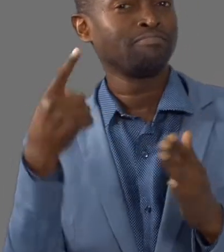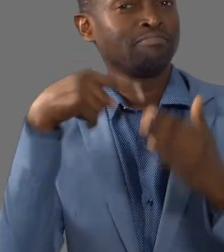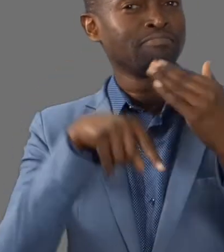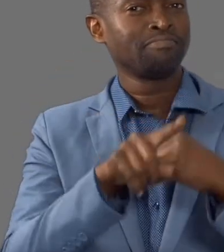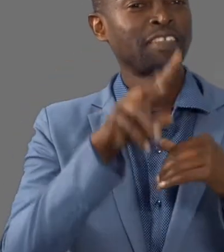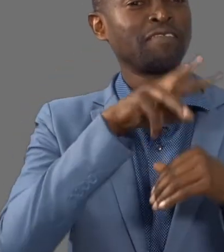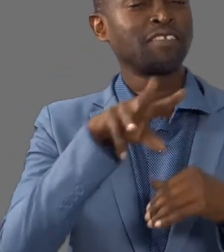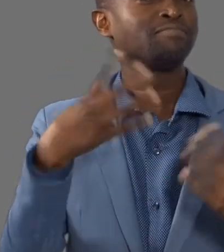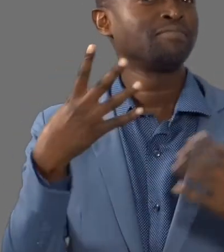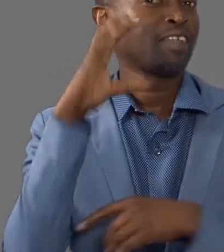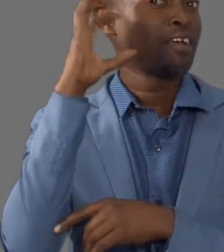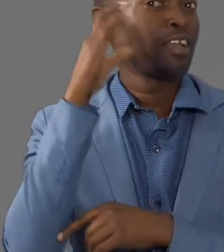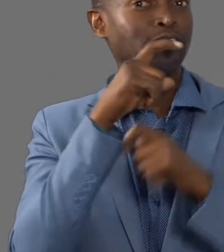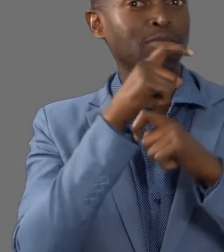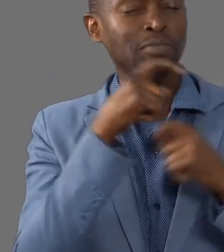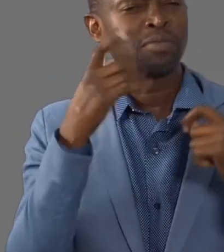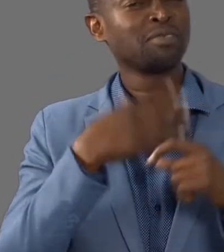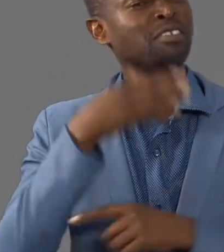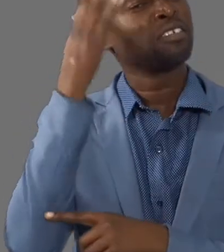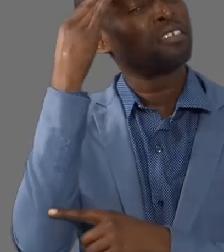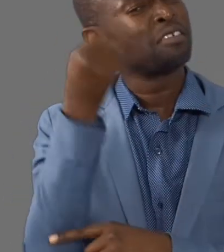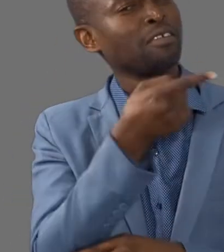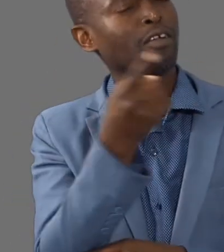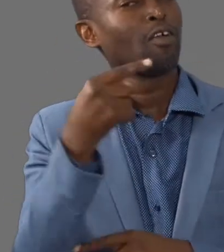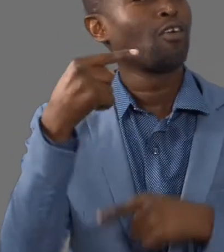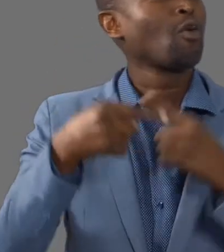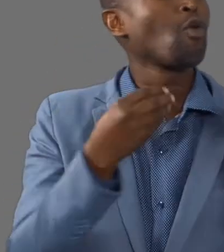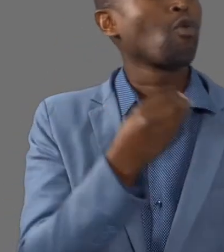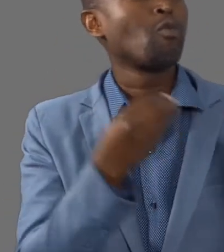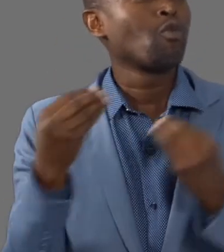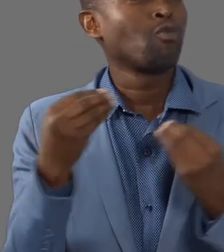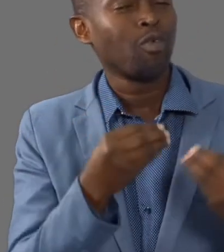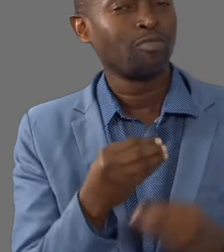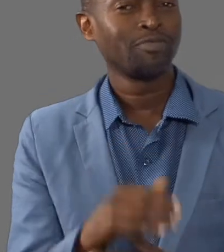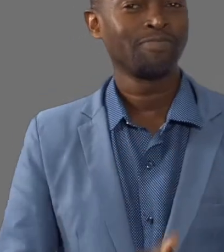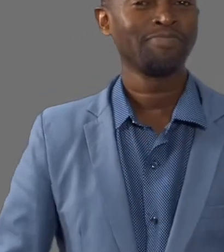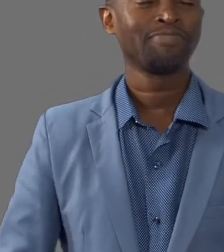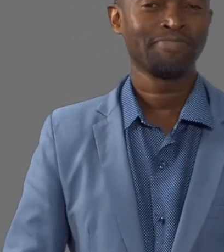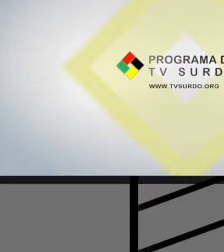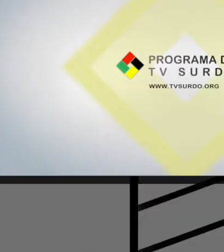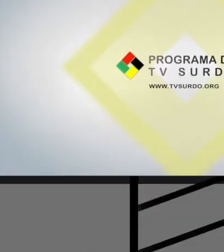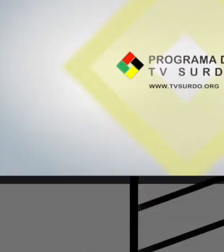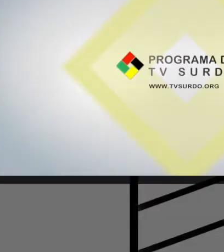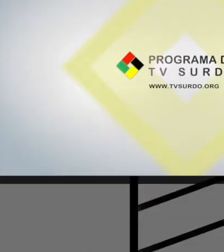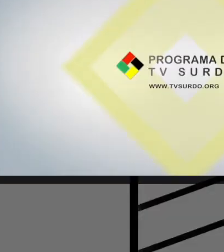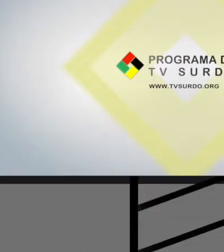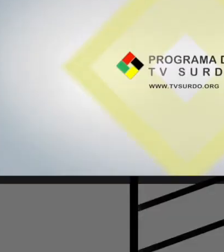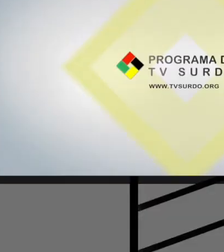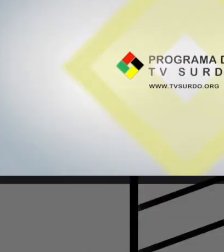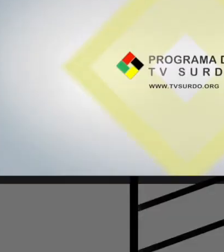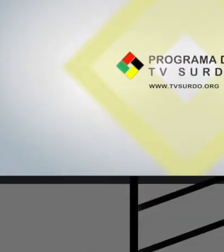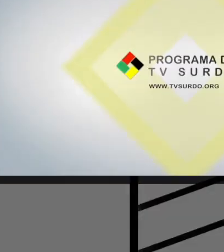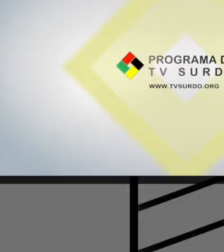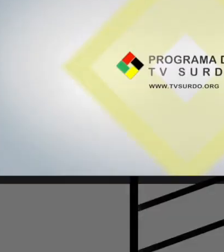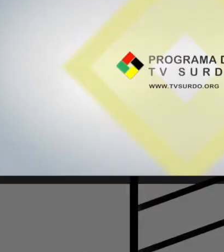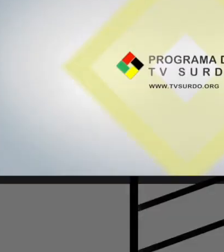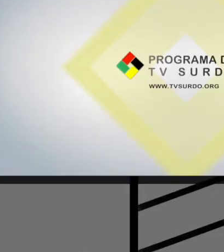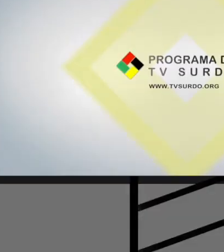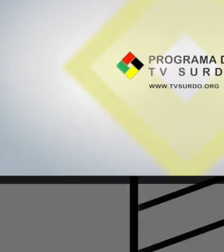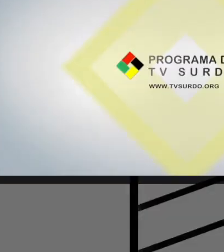visitaram a Rádio Moçambique para saberem como funciona esta emissora. Os petizes